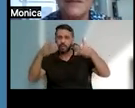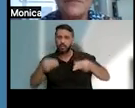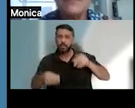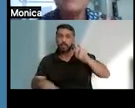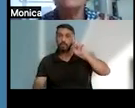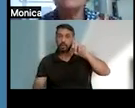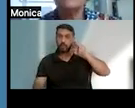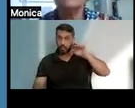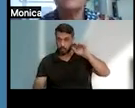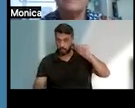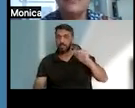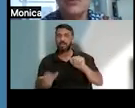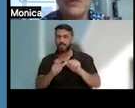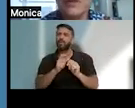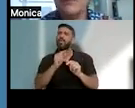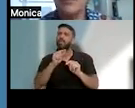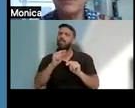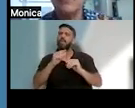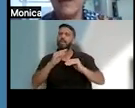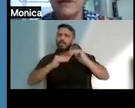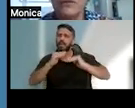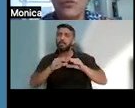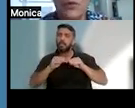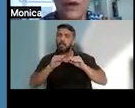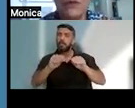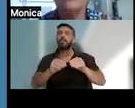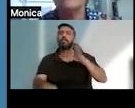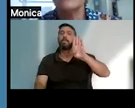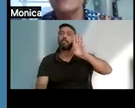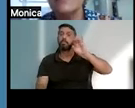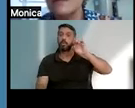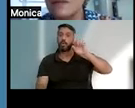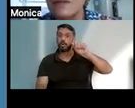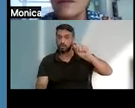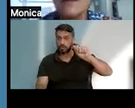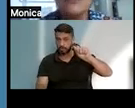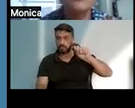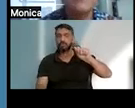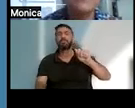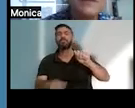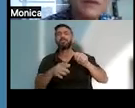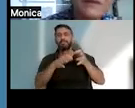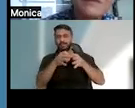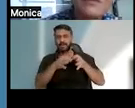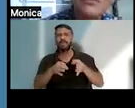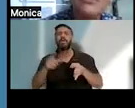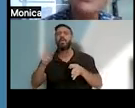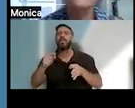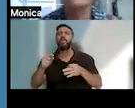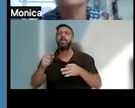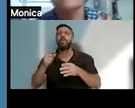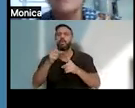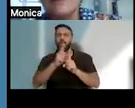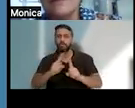técnicas desenvolvidas de biologia molecular, como a clonagem e os